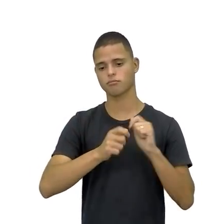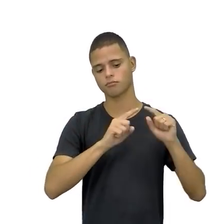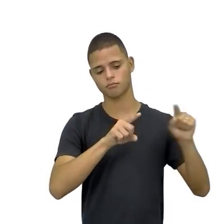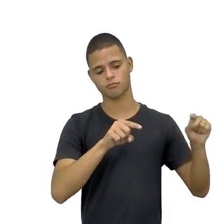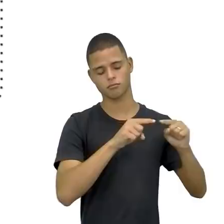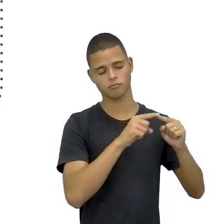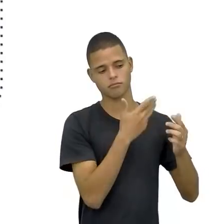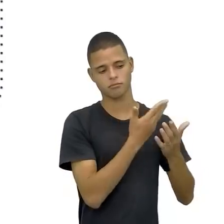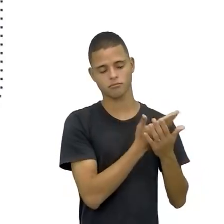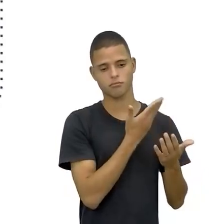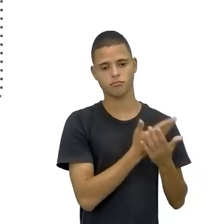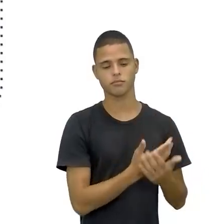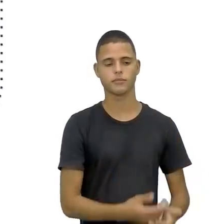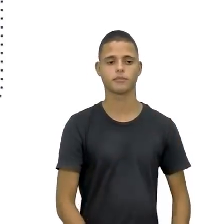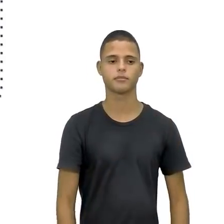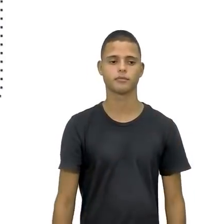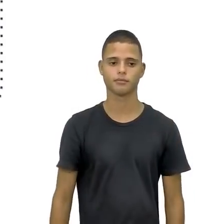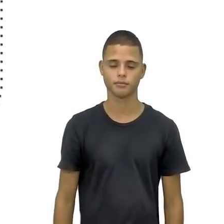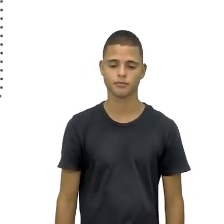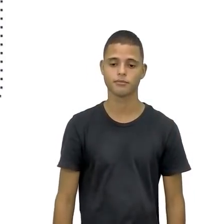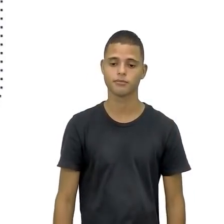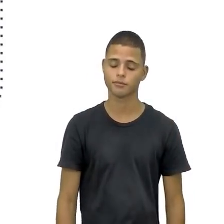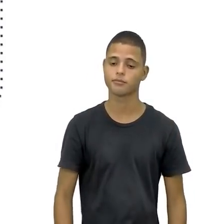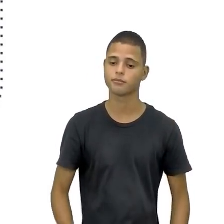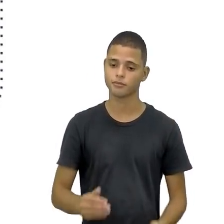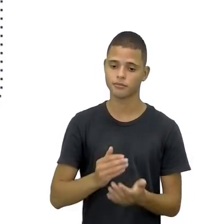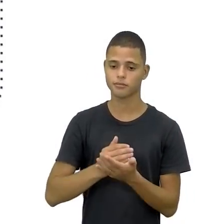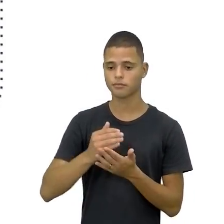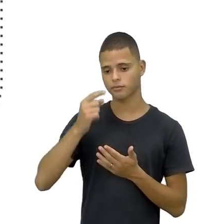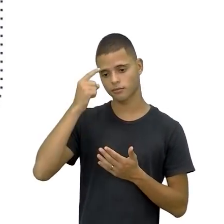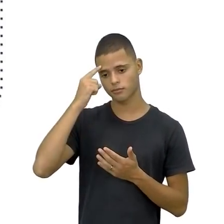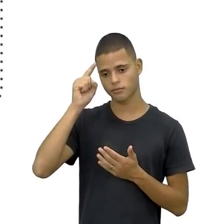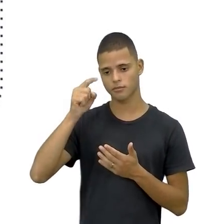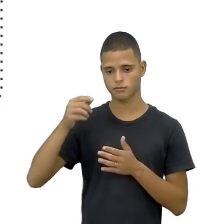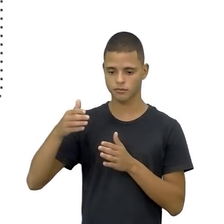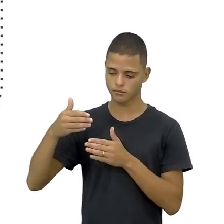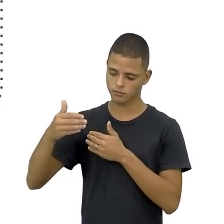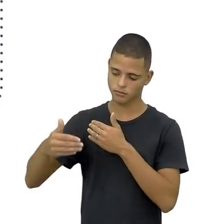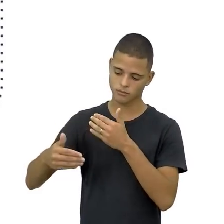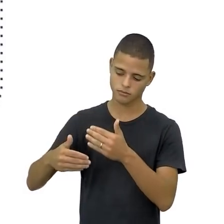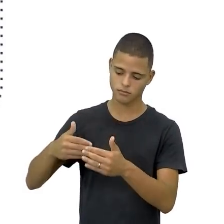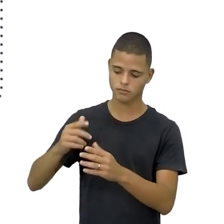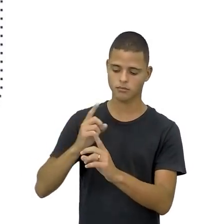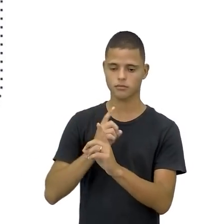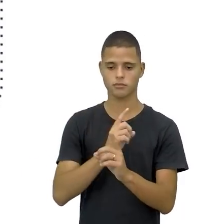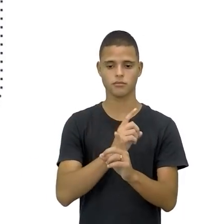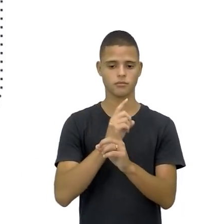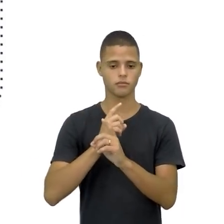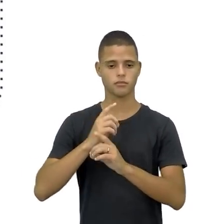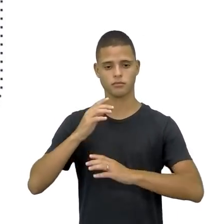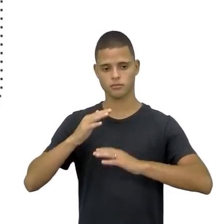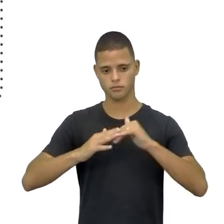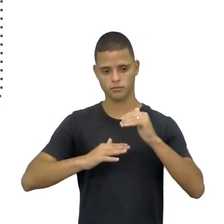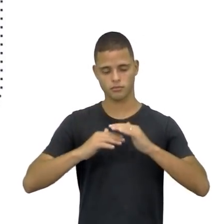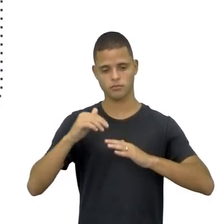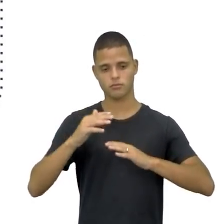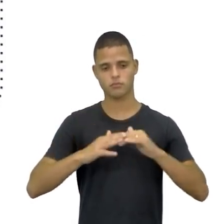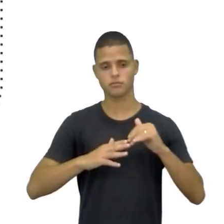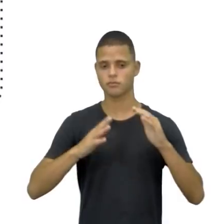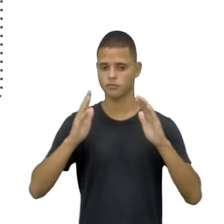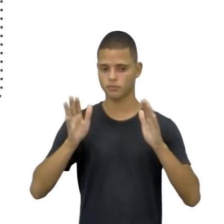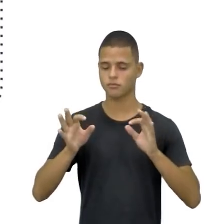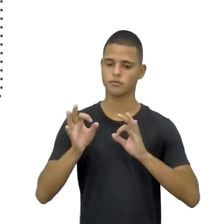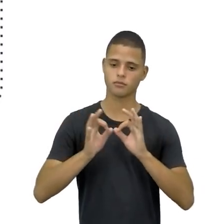aula, né? Então, partindo aqui dessa ideia, dos processos de identificação de habilidades que estão sendo feitas